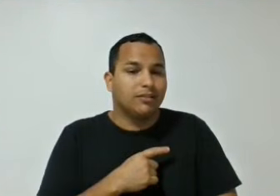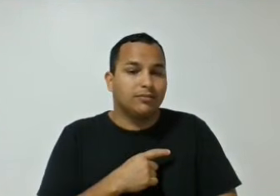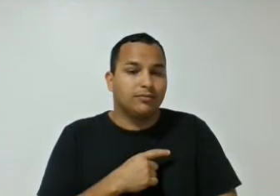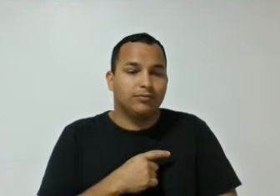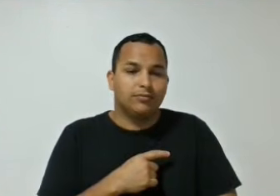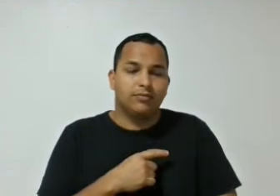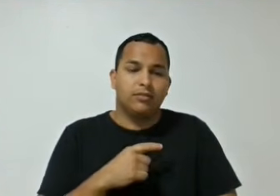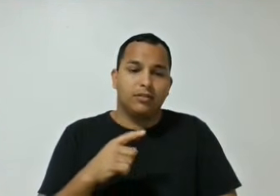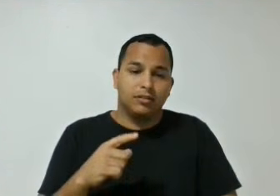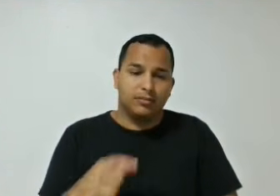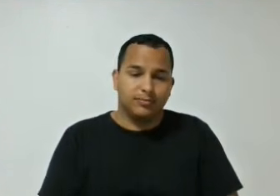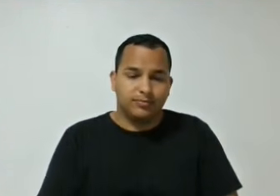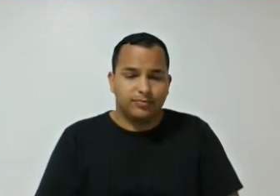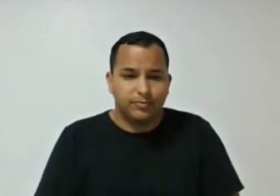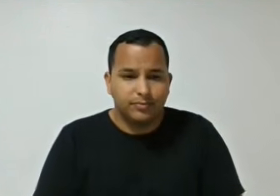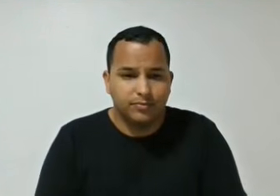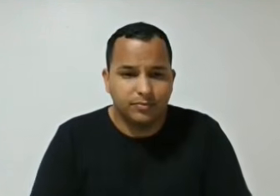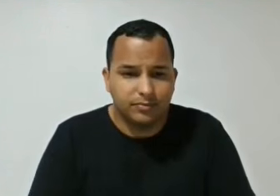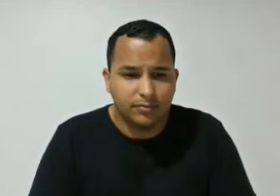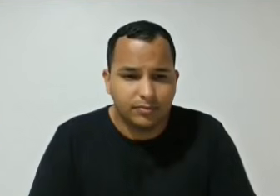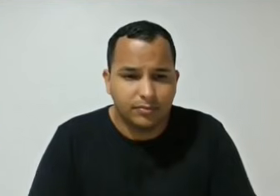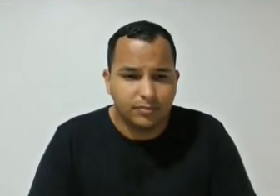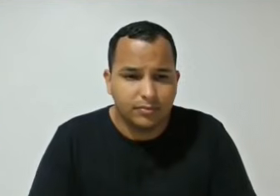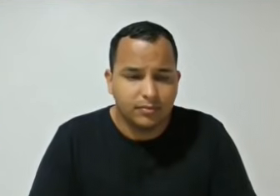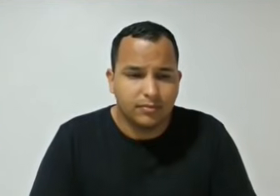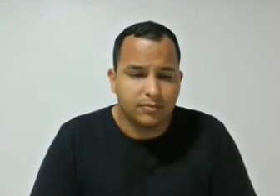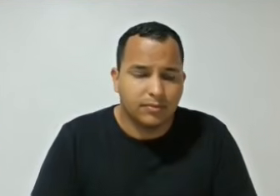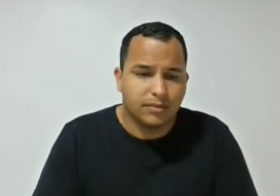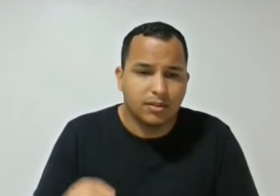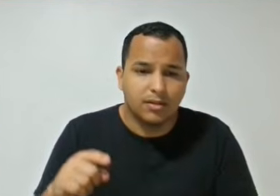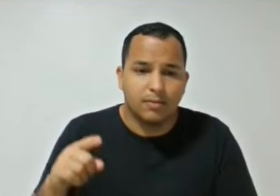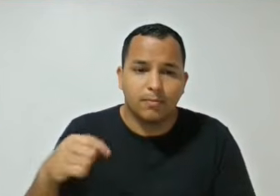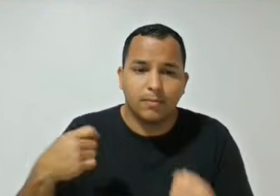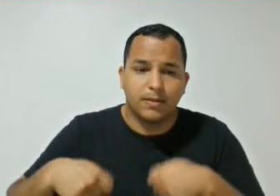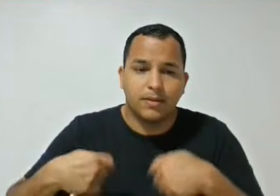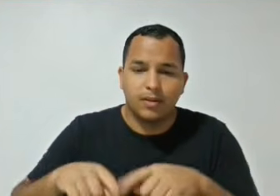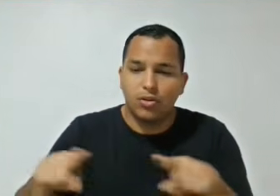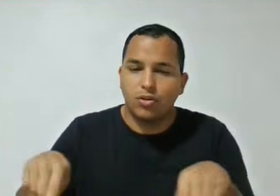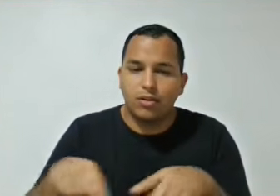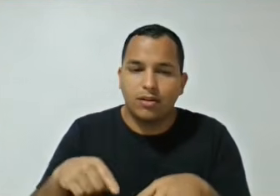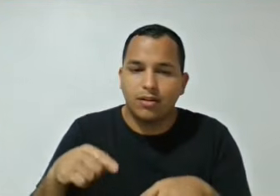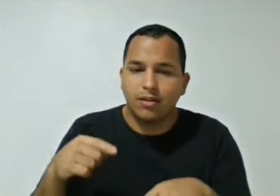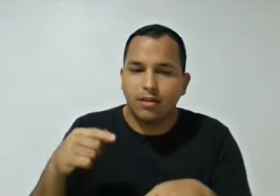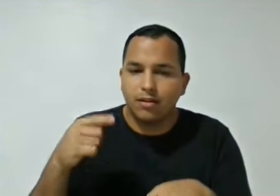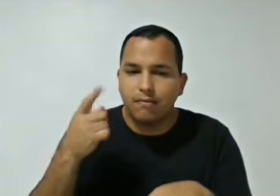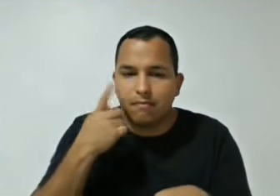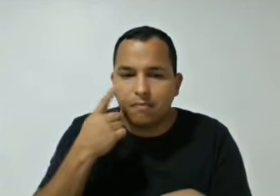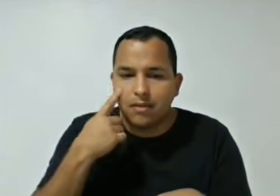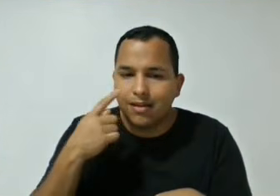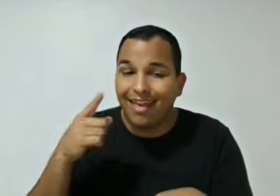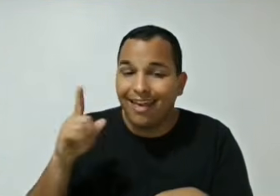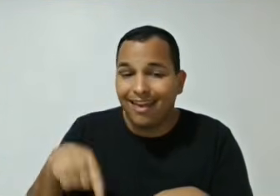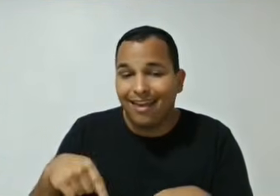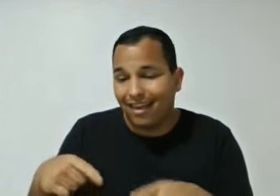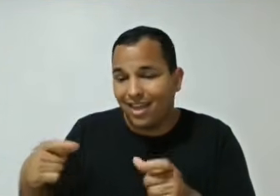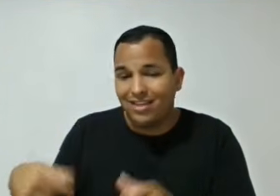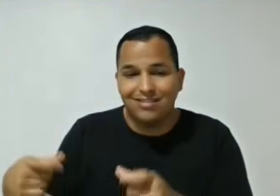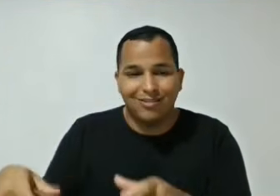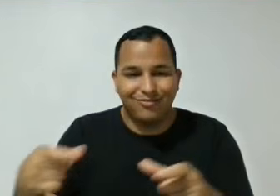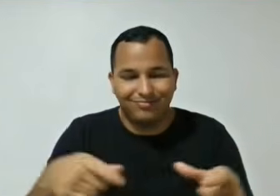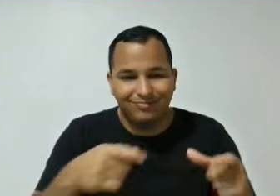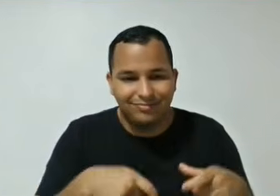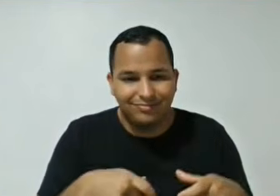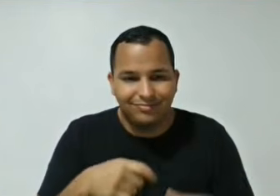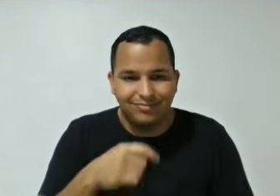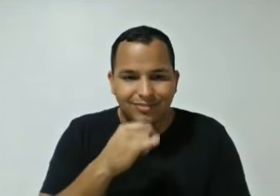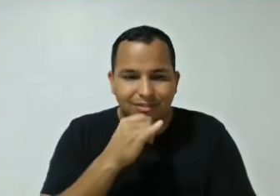ativado. E a gente tem que criar zona de convergência, e não é uma coisa centralizada, é por região. Você fala assim, o que nós